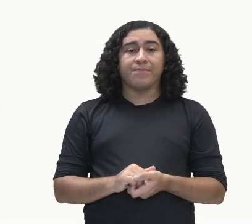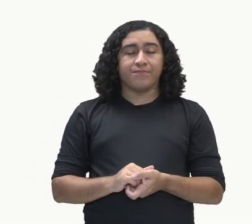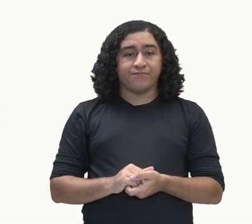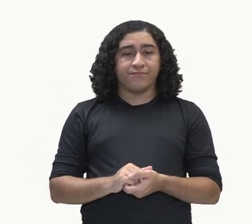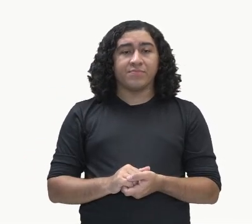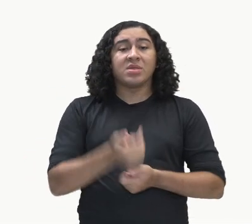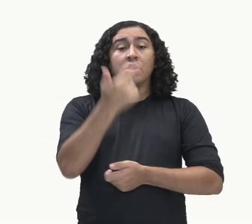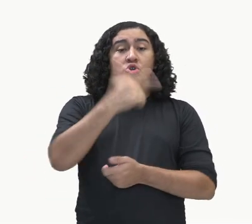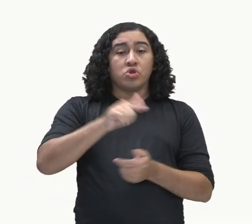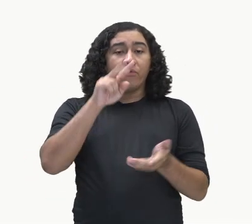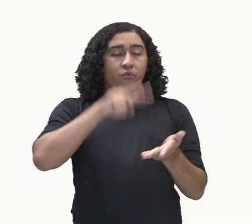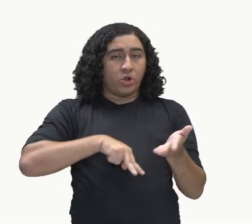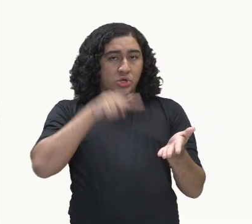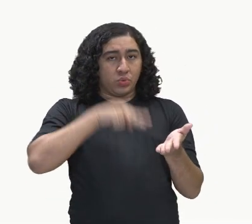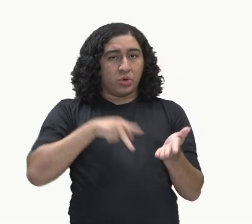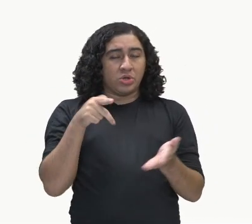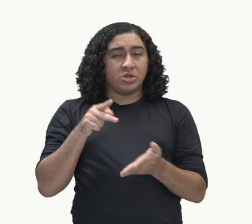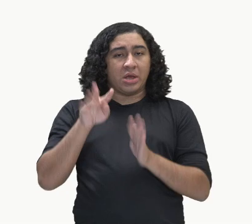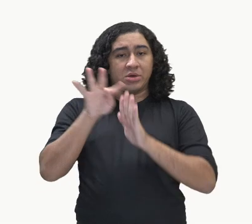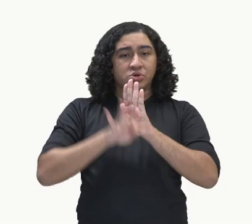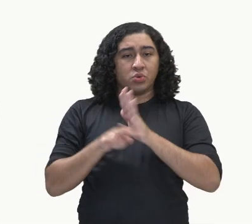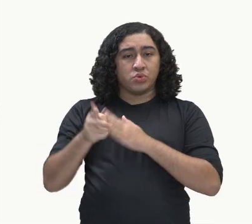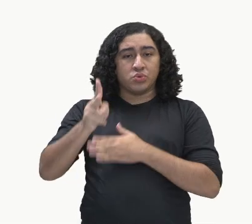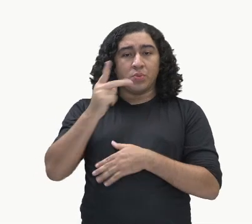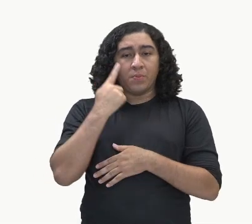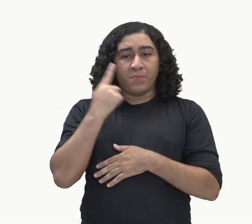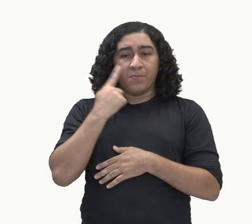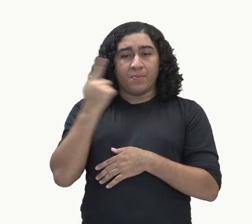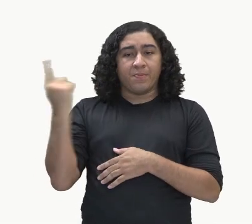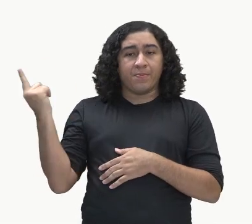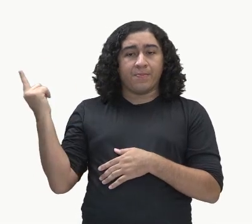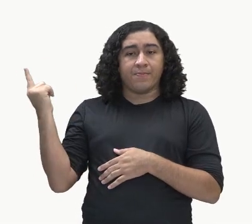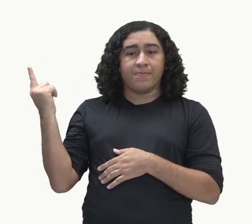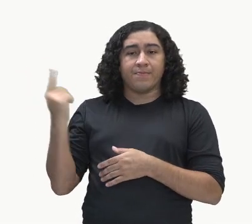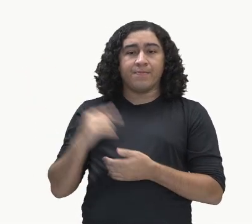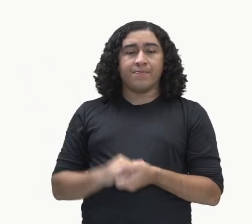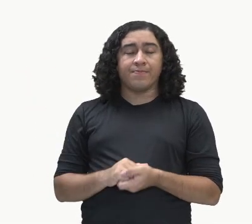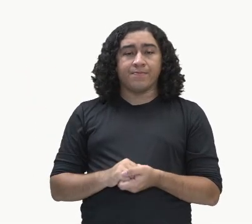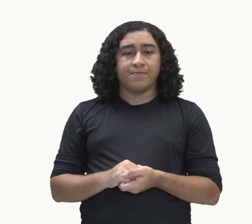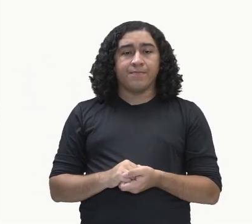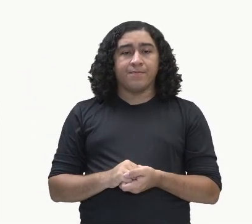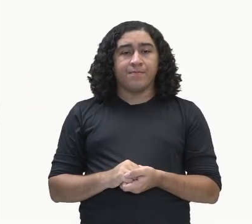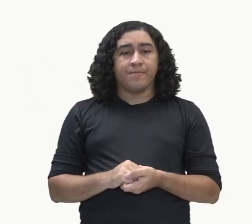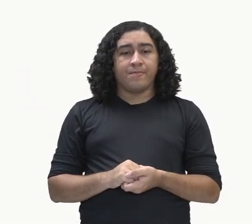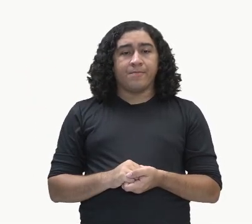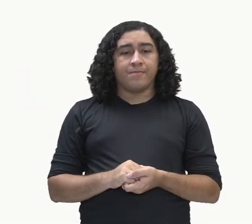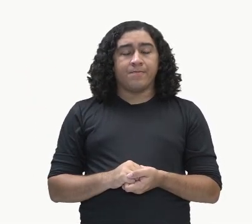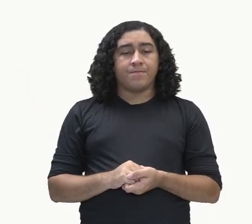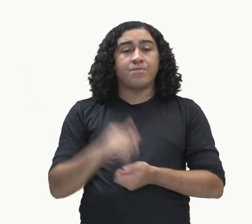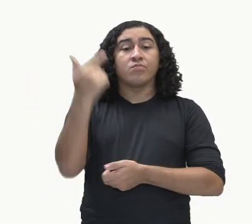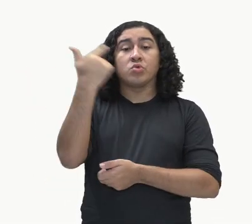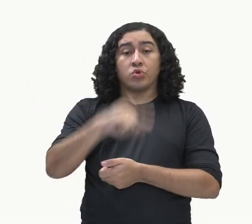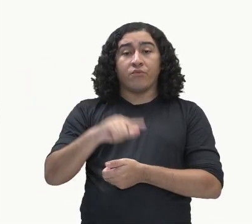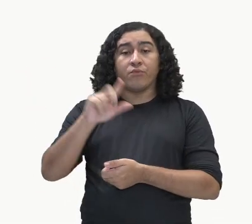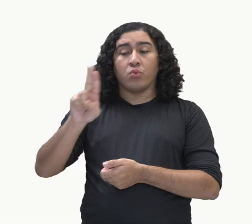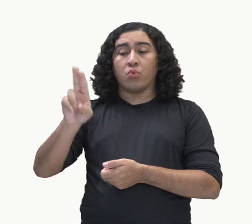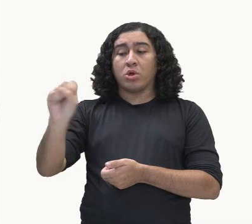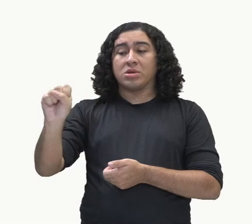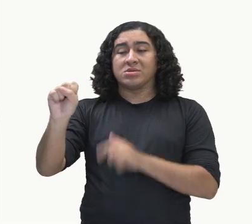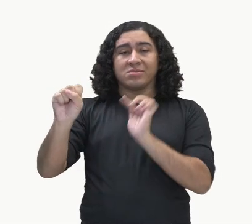cultures, muitas culturas from around the world are represented in the US. Novamente, US